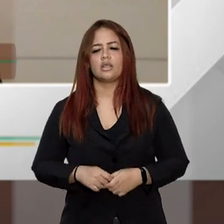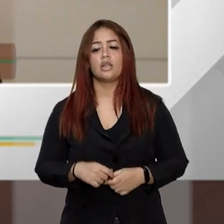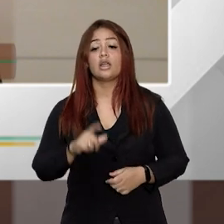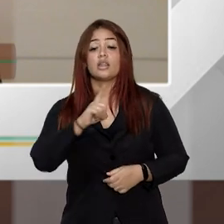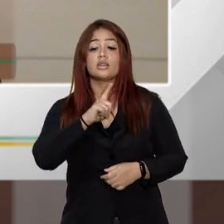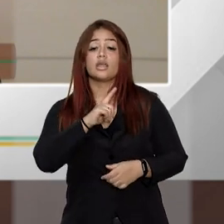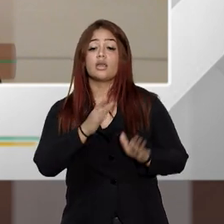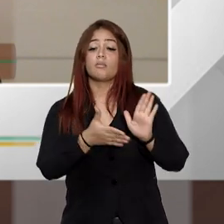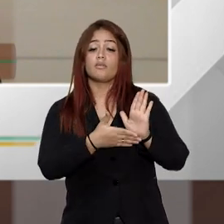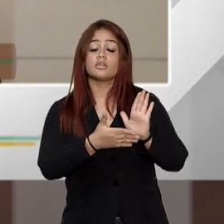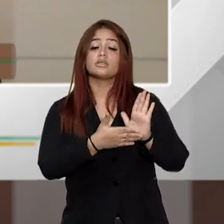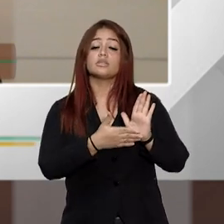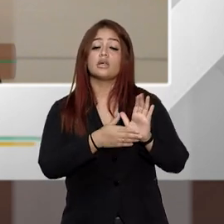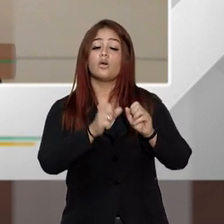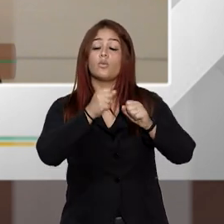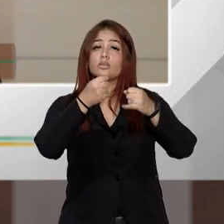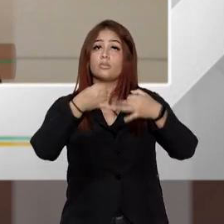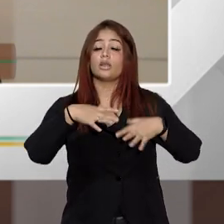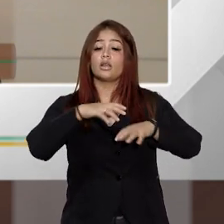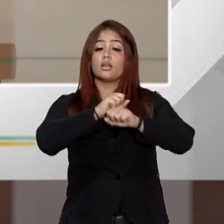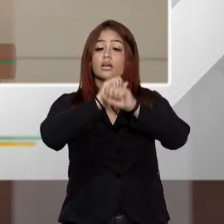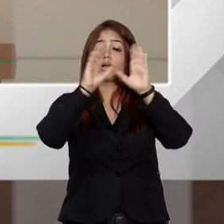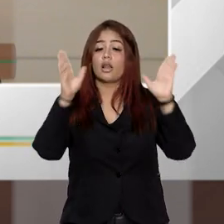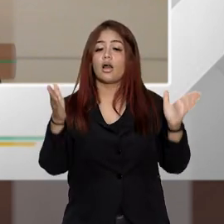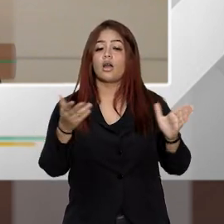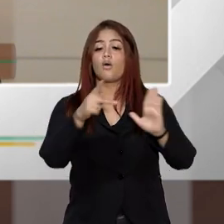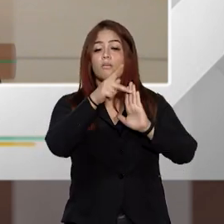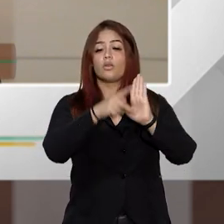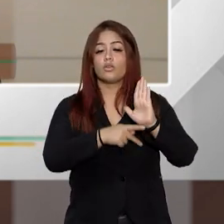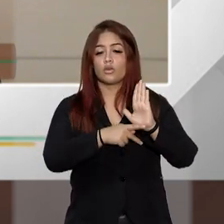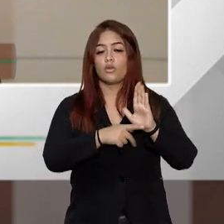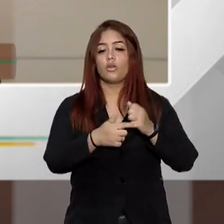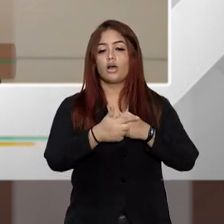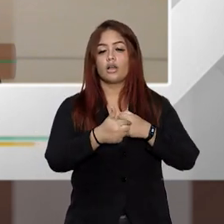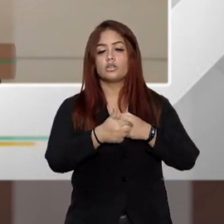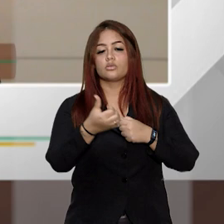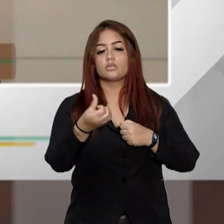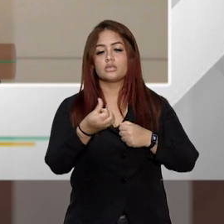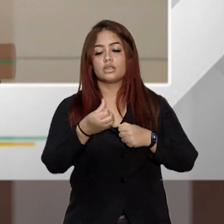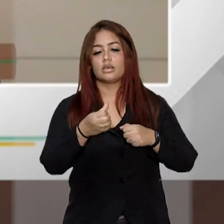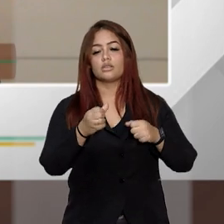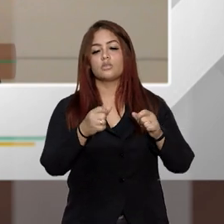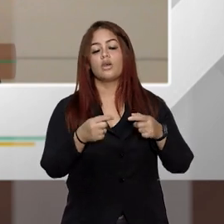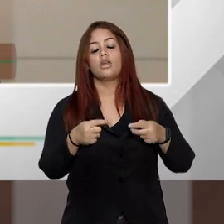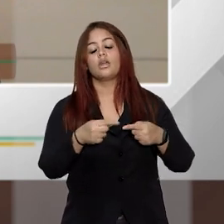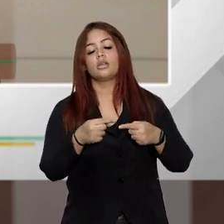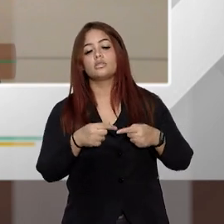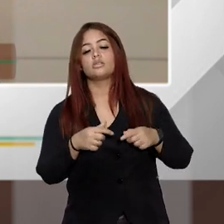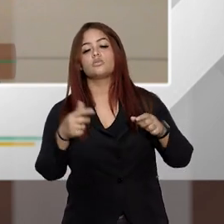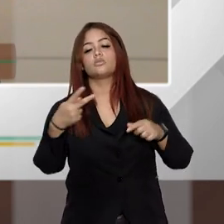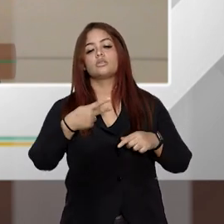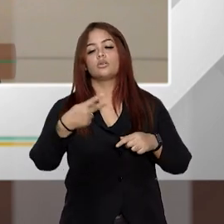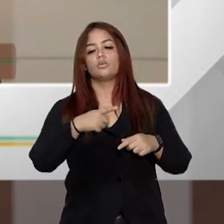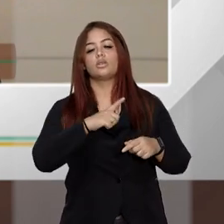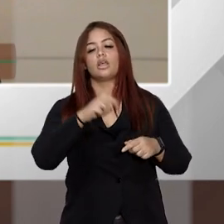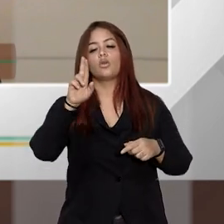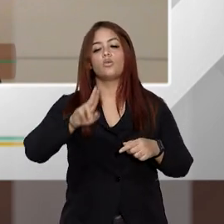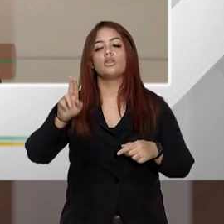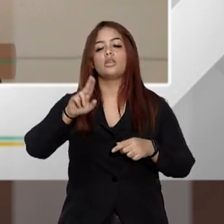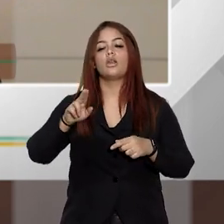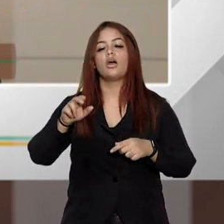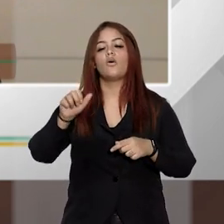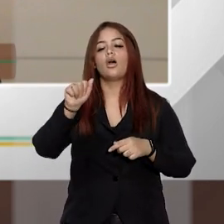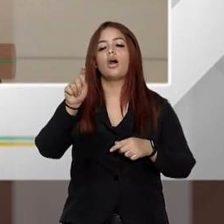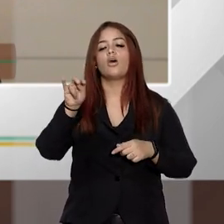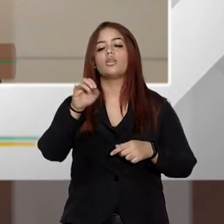realidade, a previsão muito clara quanto ao polo passivo no artigo 6º, inciso 2º, que você vai ter a União,